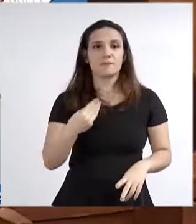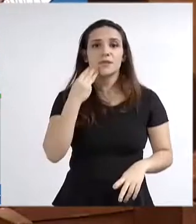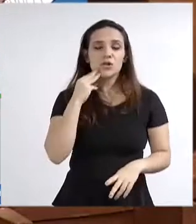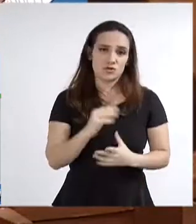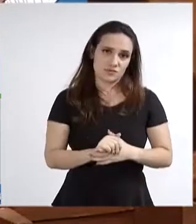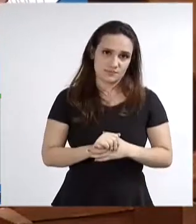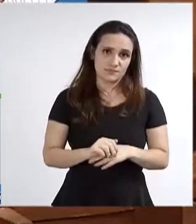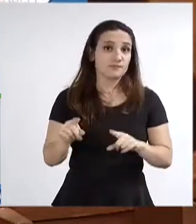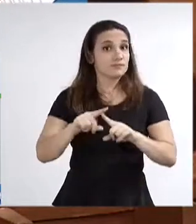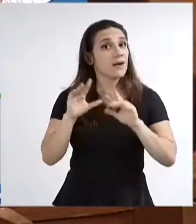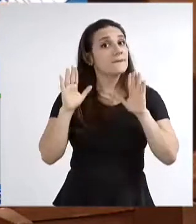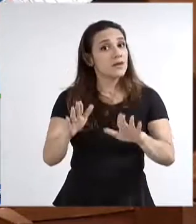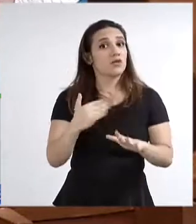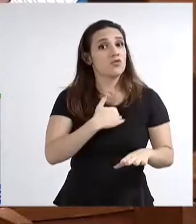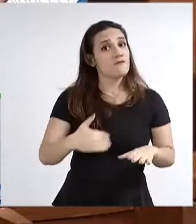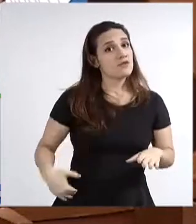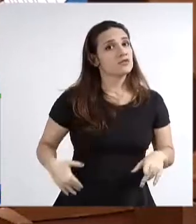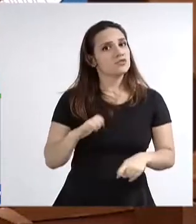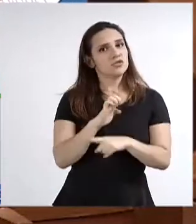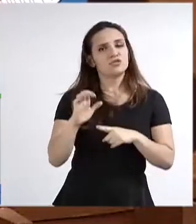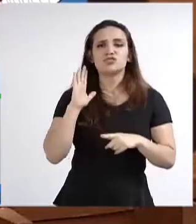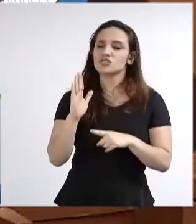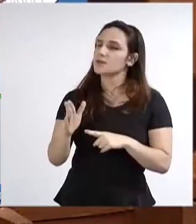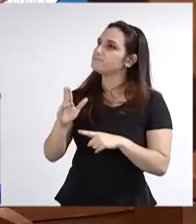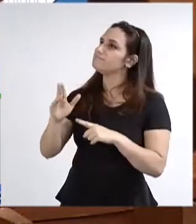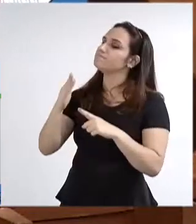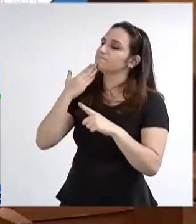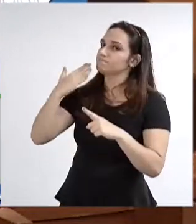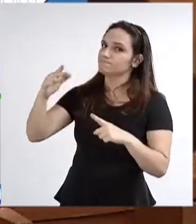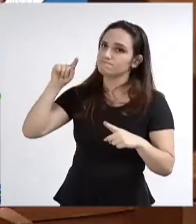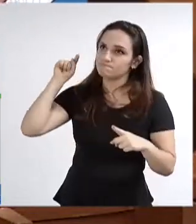notificou praticamente todos os órgãos,